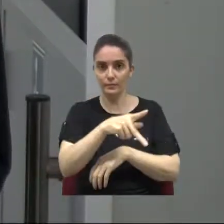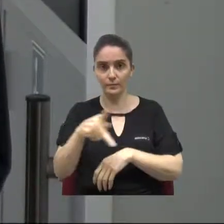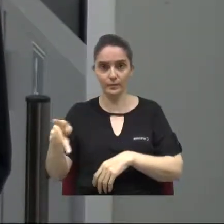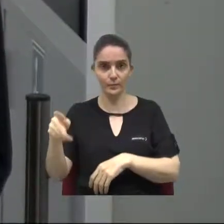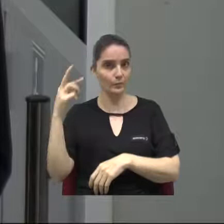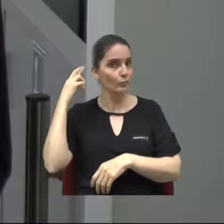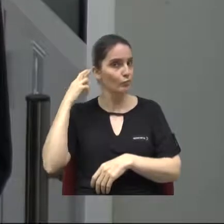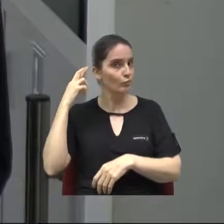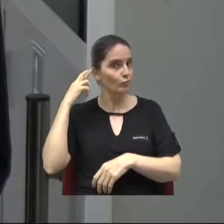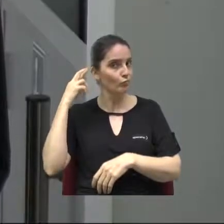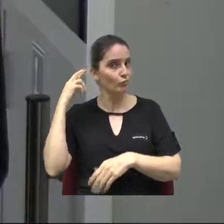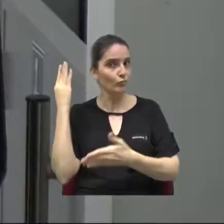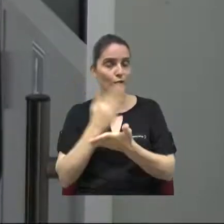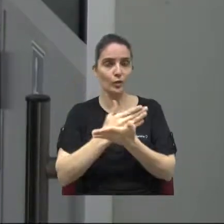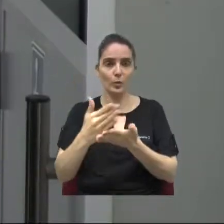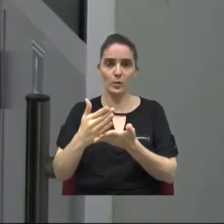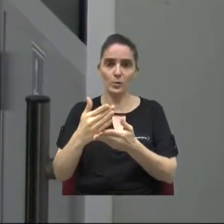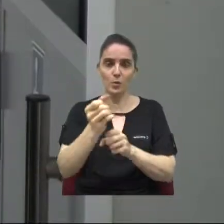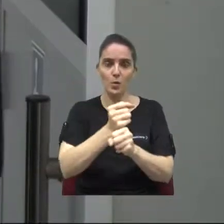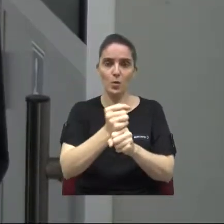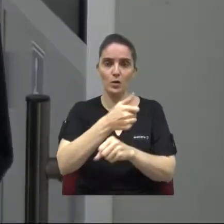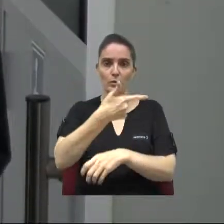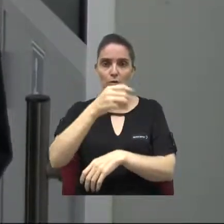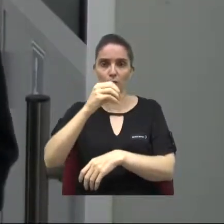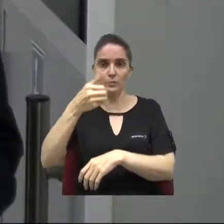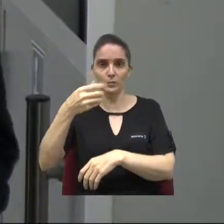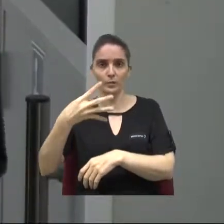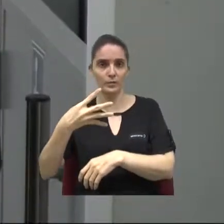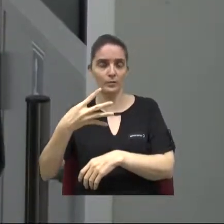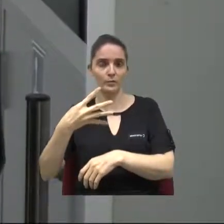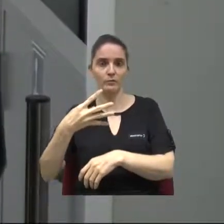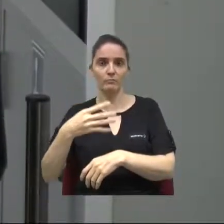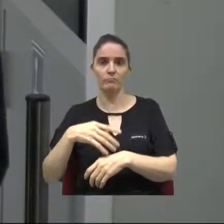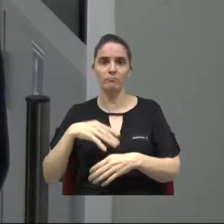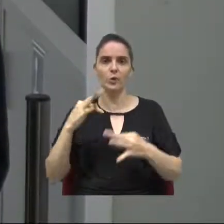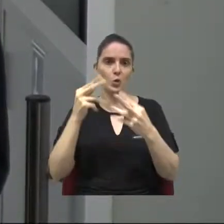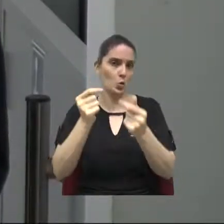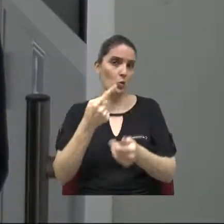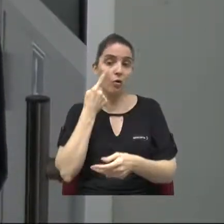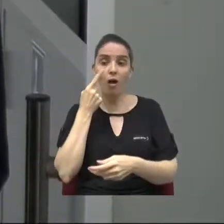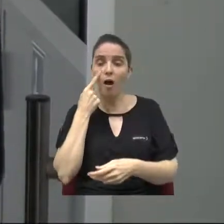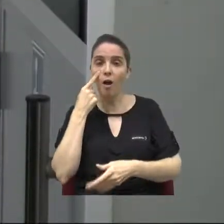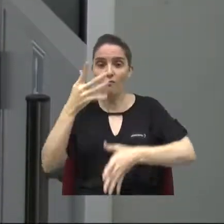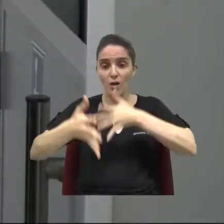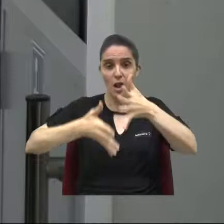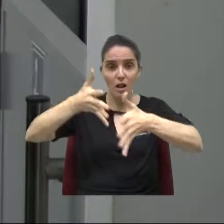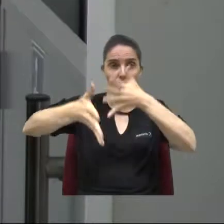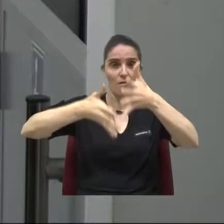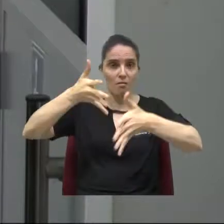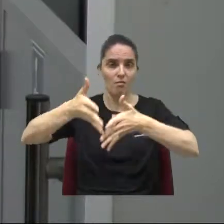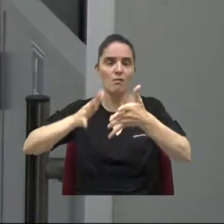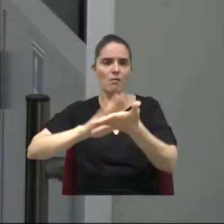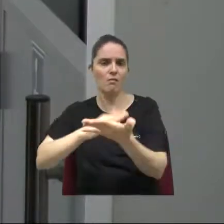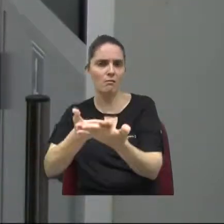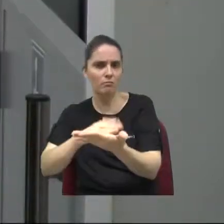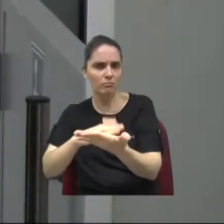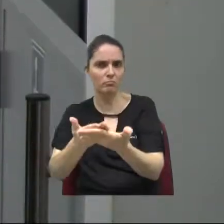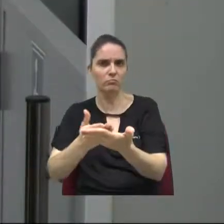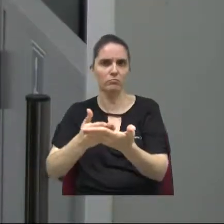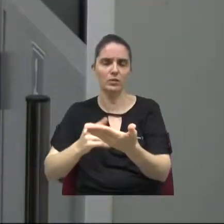Martins, implementou aqui em 2014, todo mundo acompanha aqui a Libras, que é feito, e essa